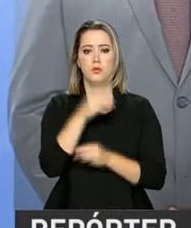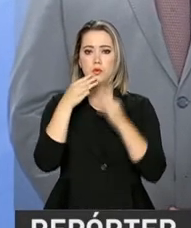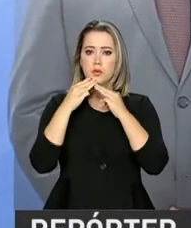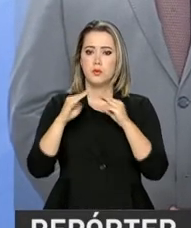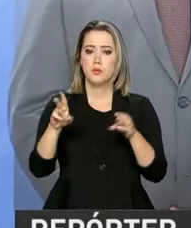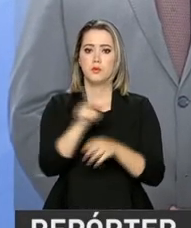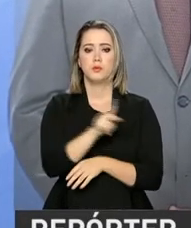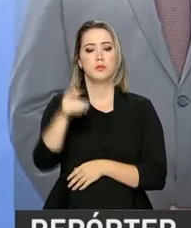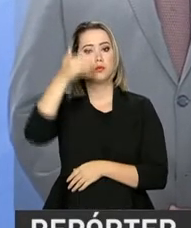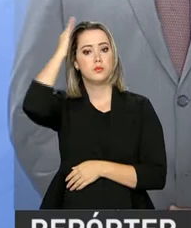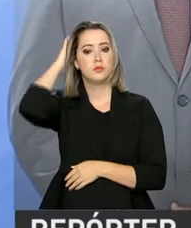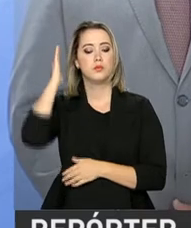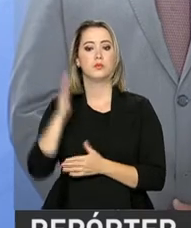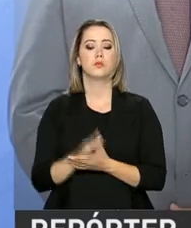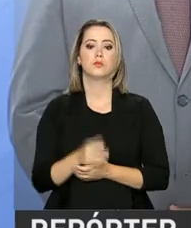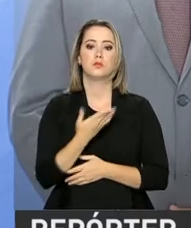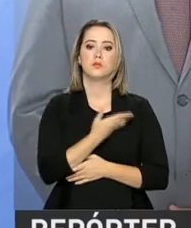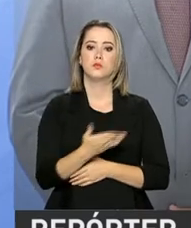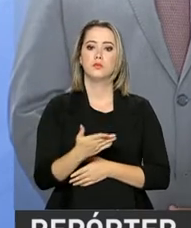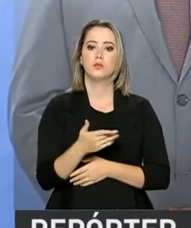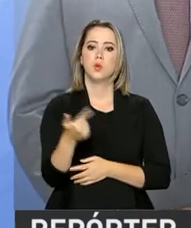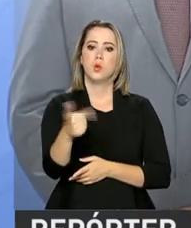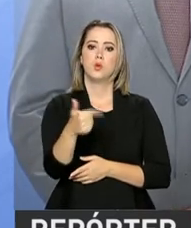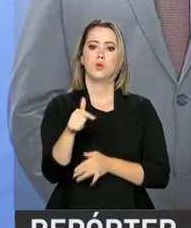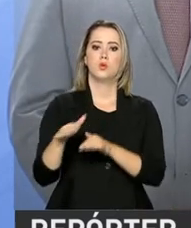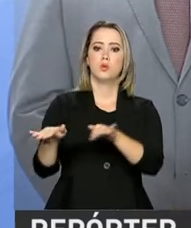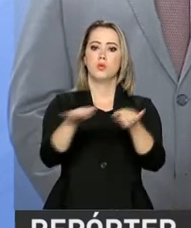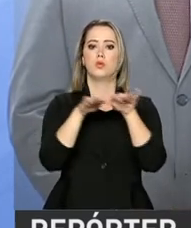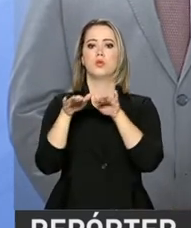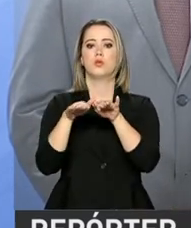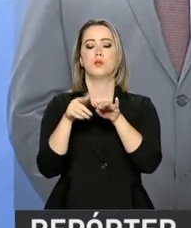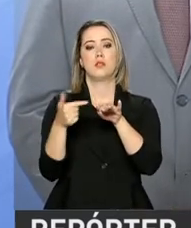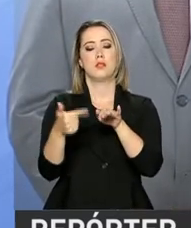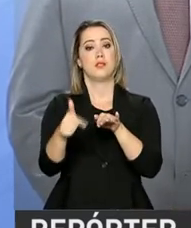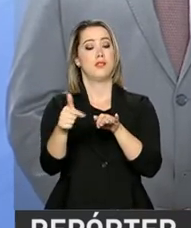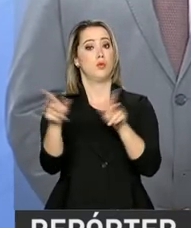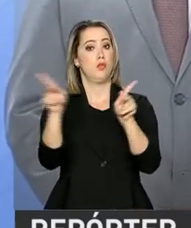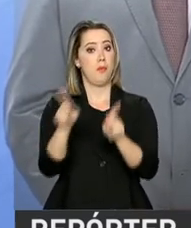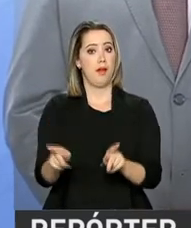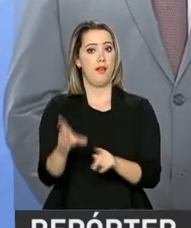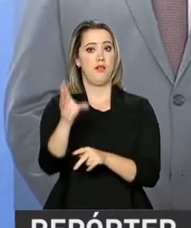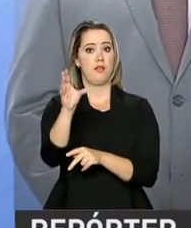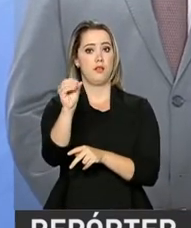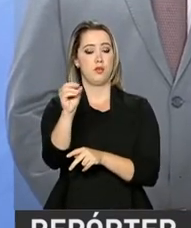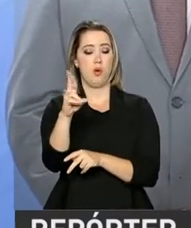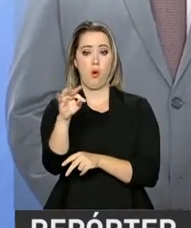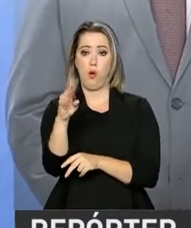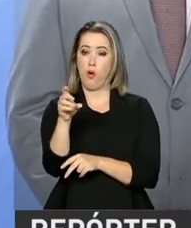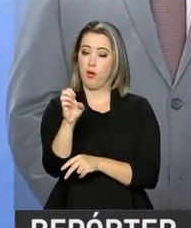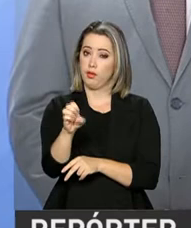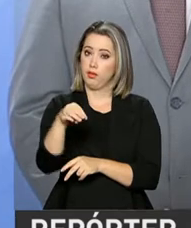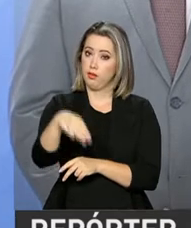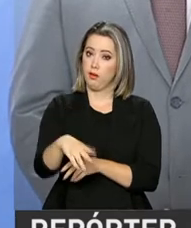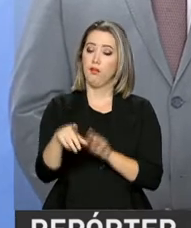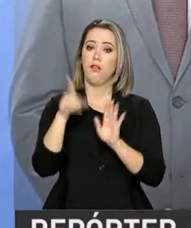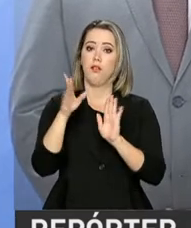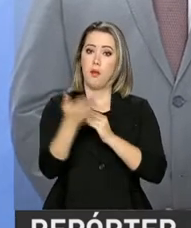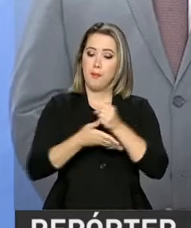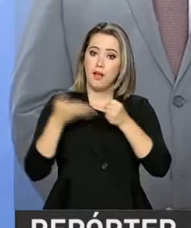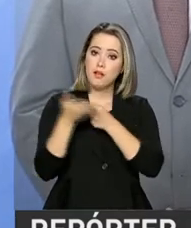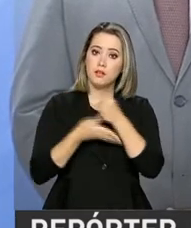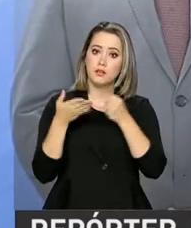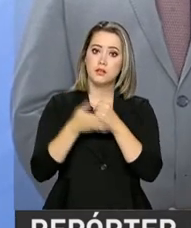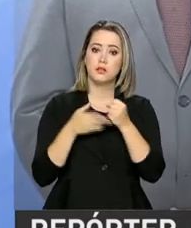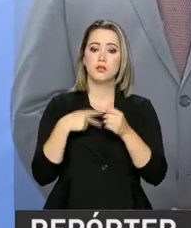não há democracia sem ordem a ordem é basilar é essencial